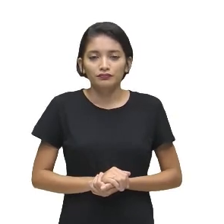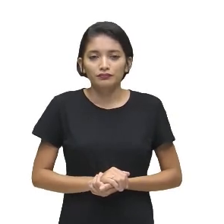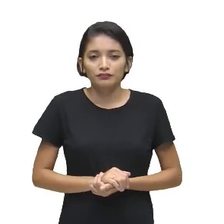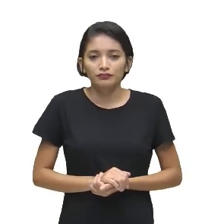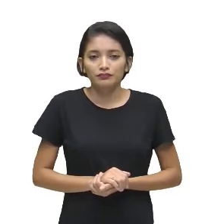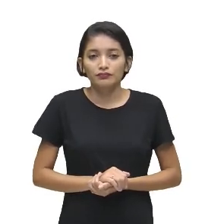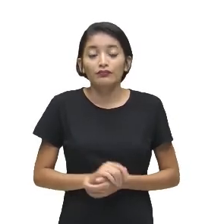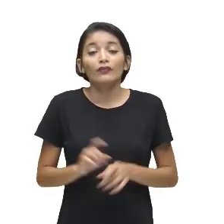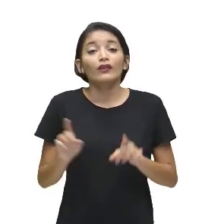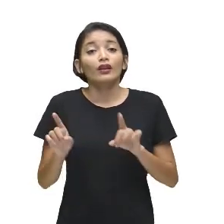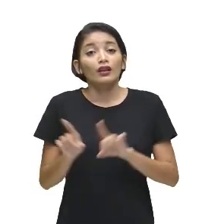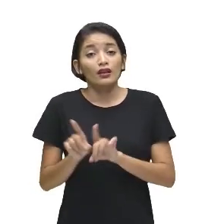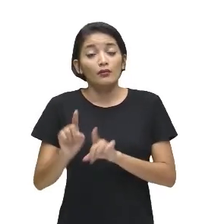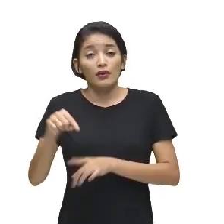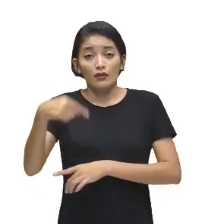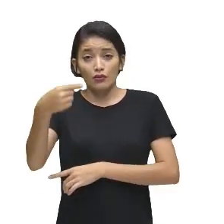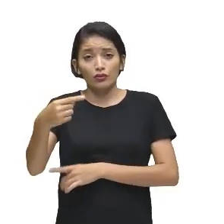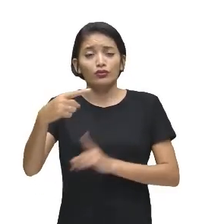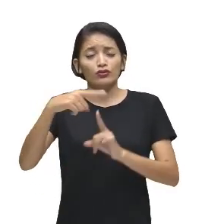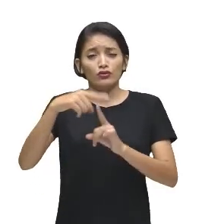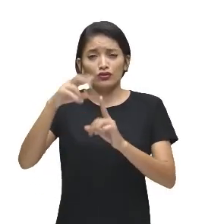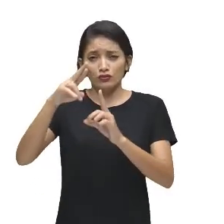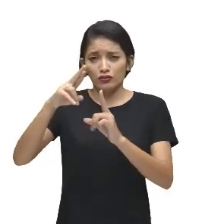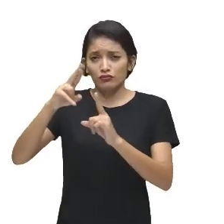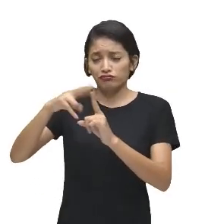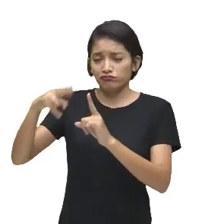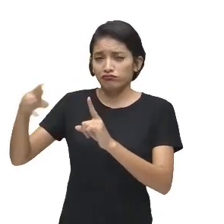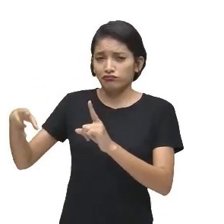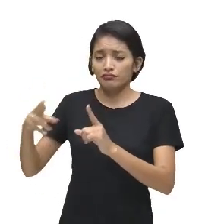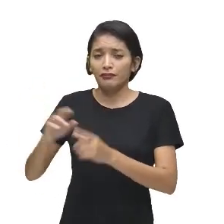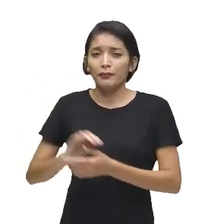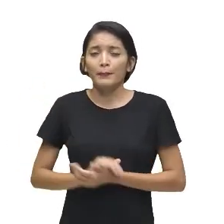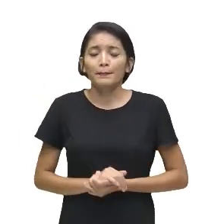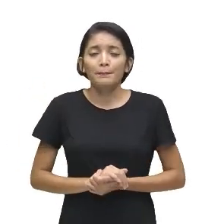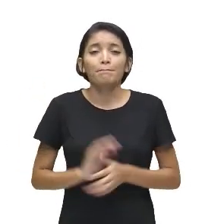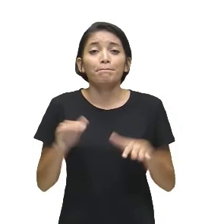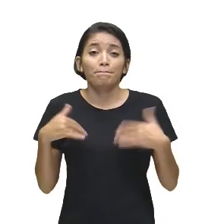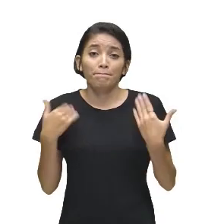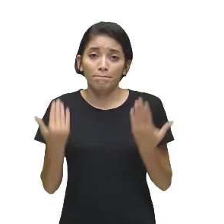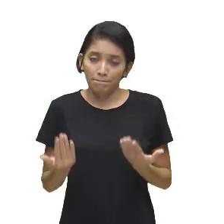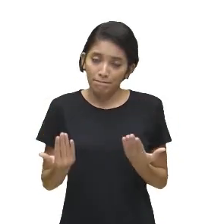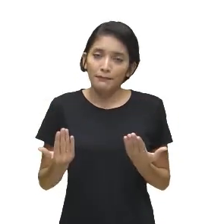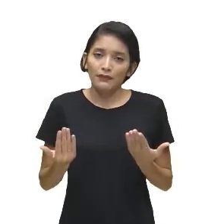Podemos também pensar acerca, por exemplo,